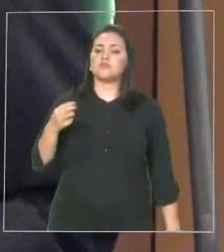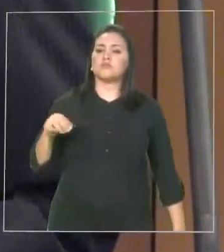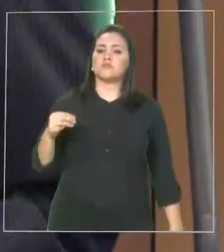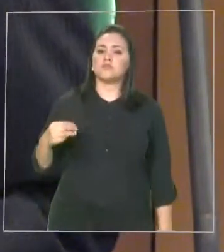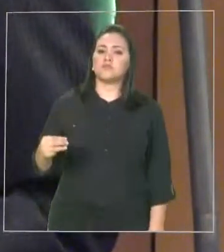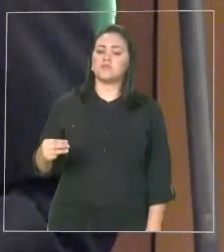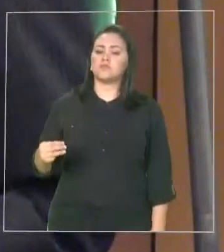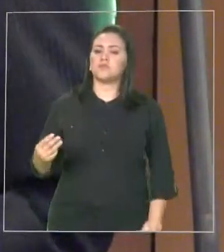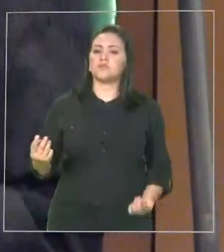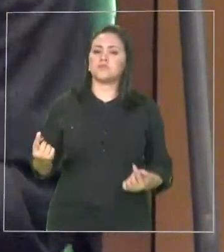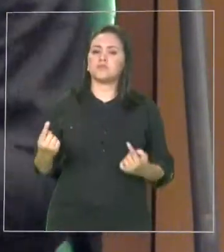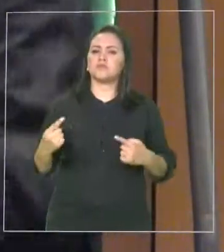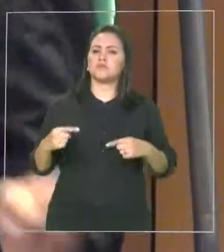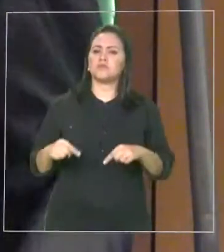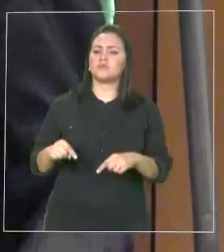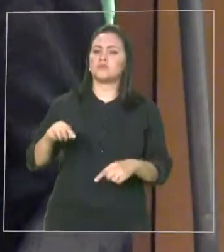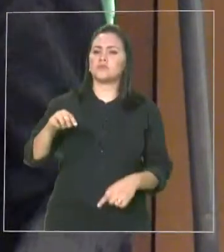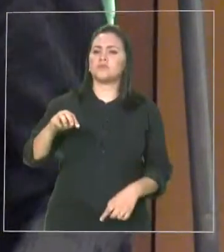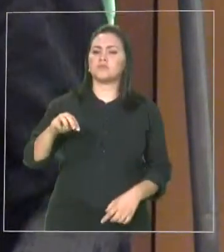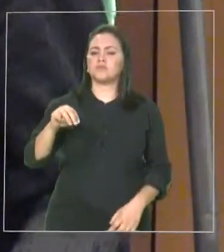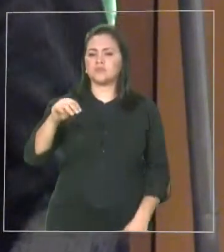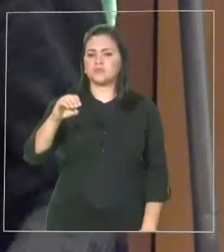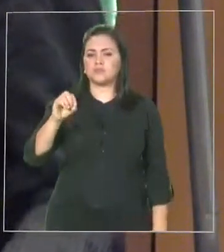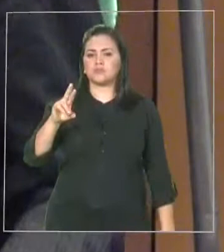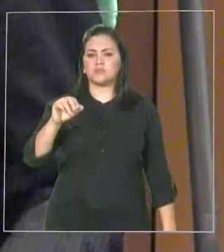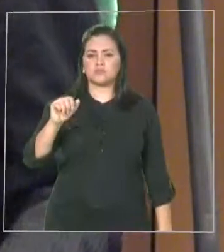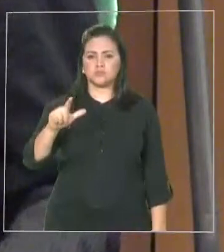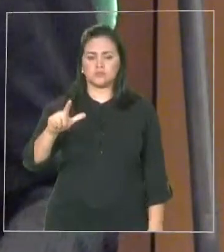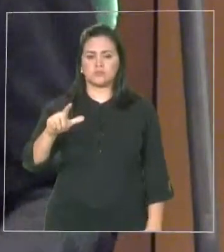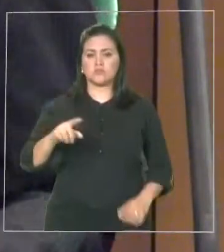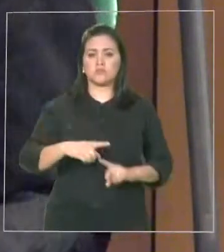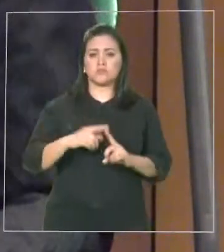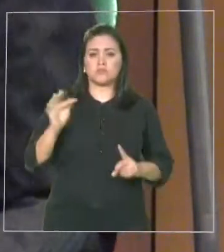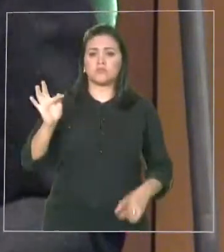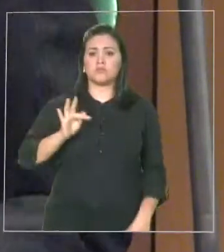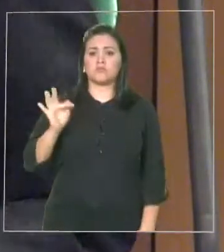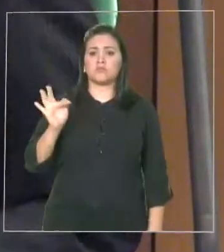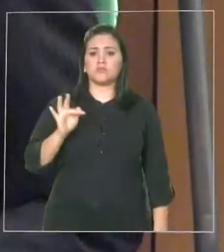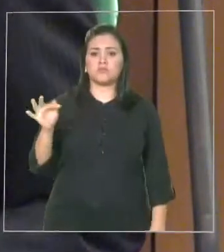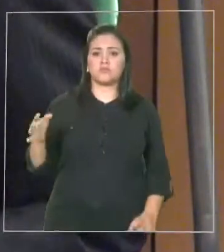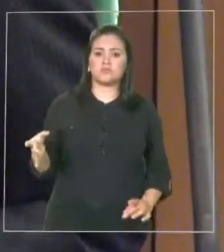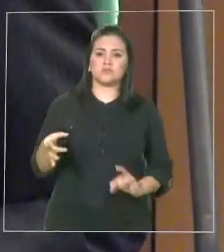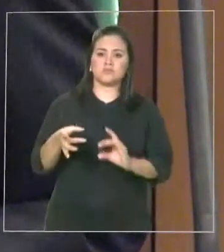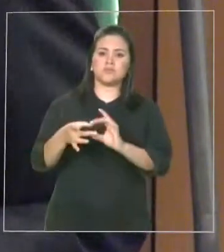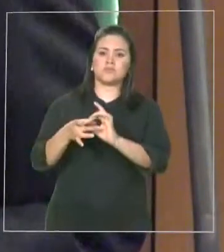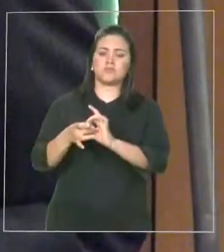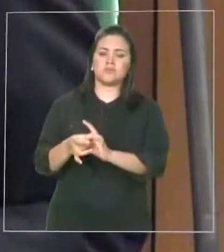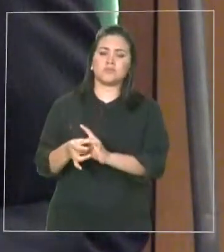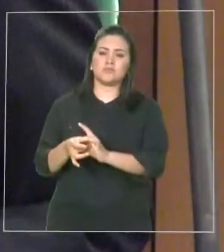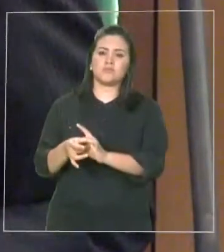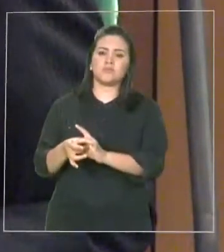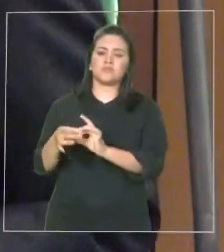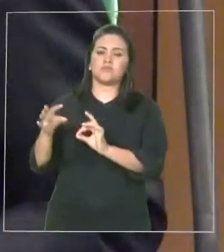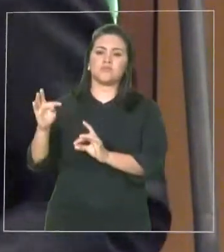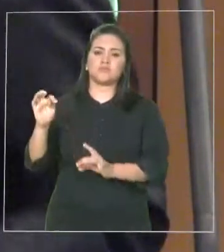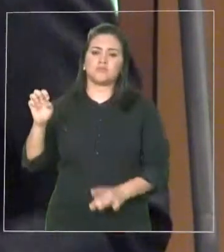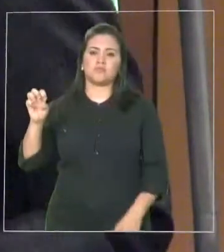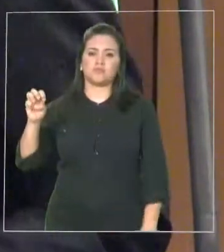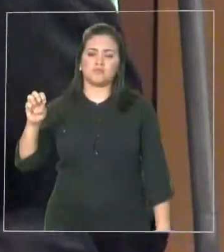moral. Mas, a nível federal, se alia a bancada temista para